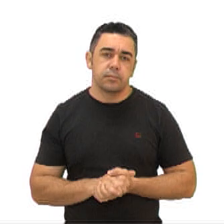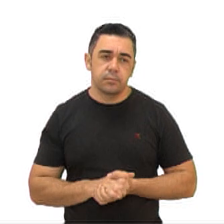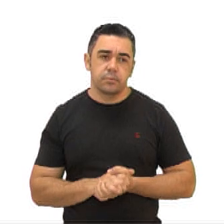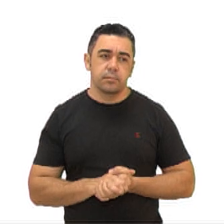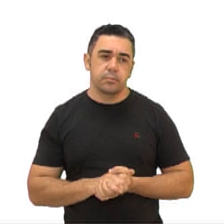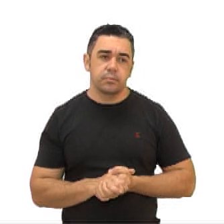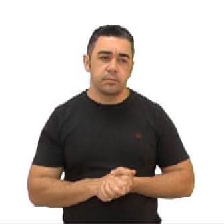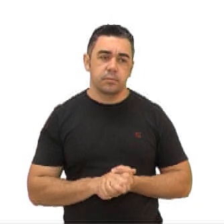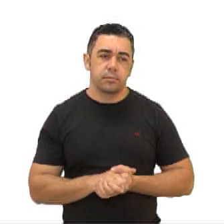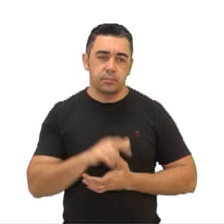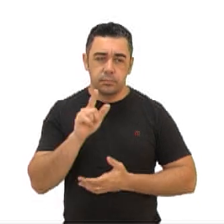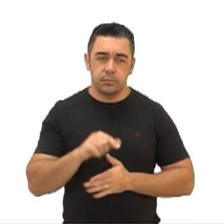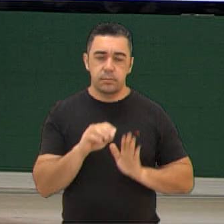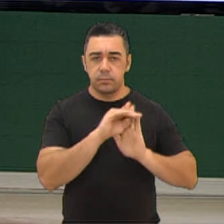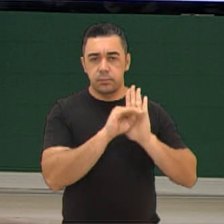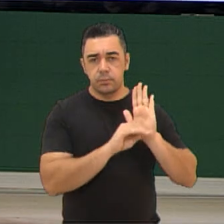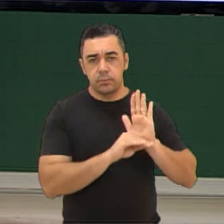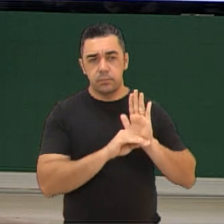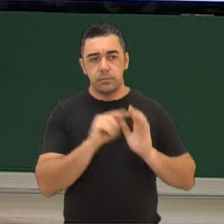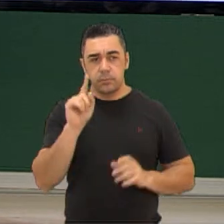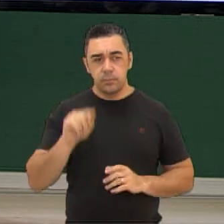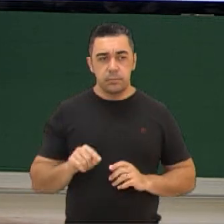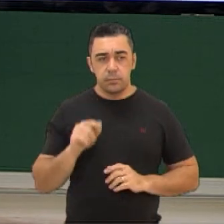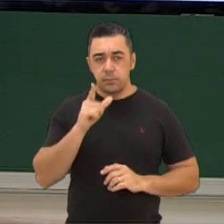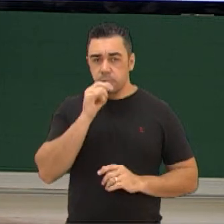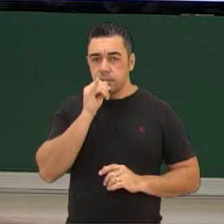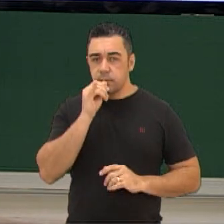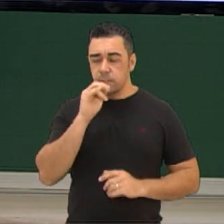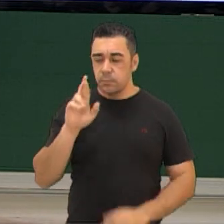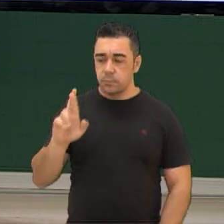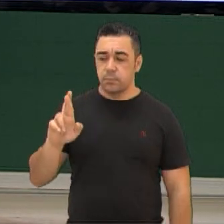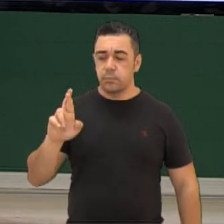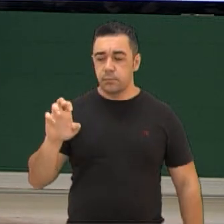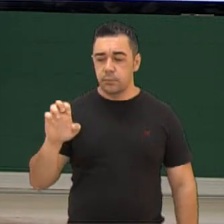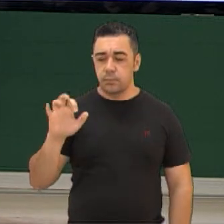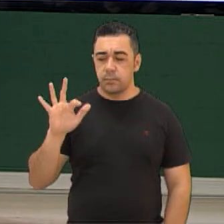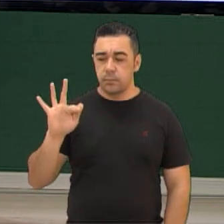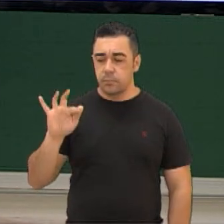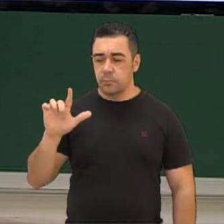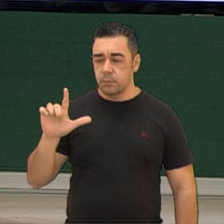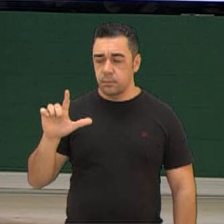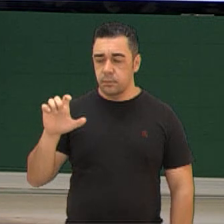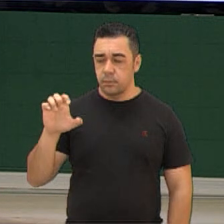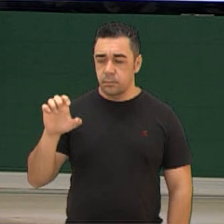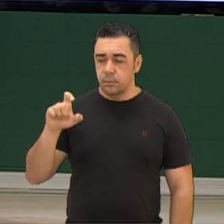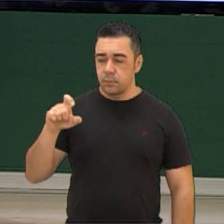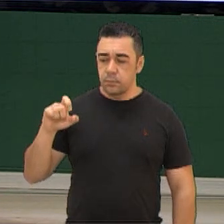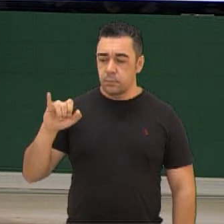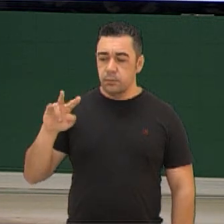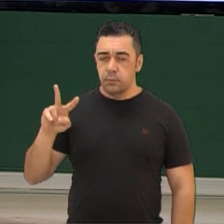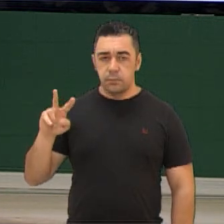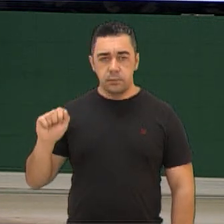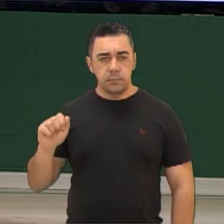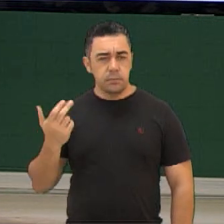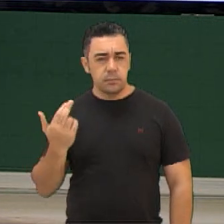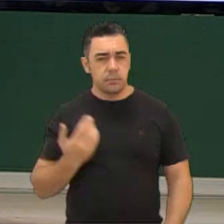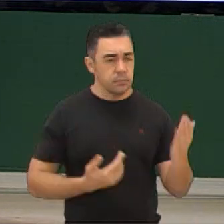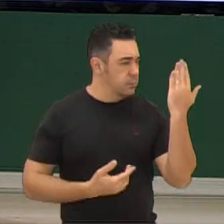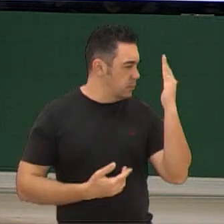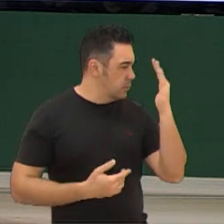veracidade. Então, essa propriedade, a gente conhece ela como reflexiva, pois um lado tem a reflexão do